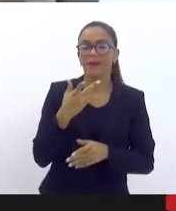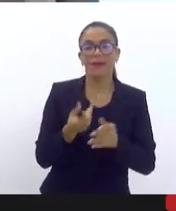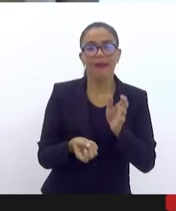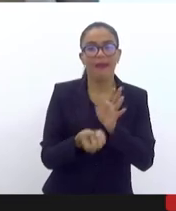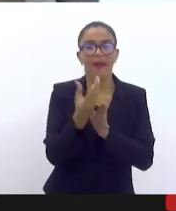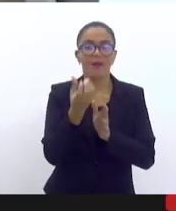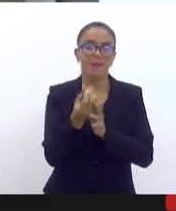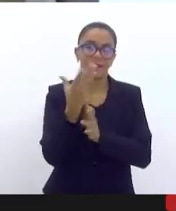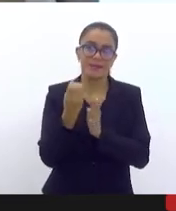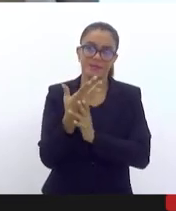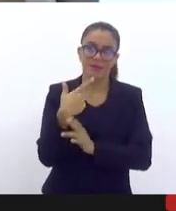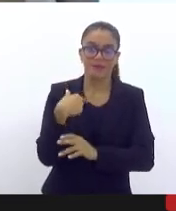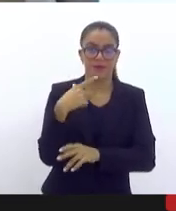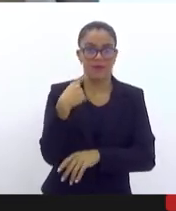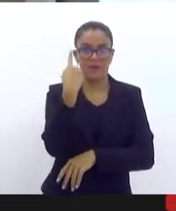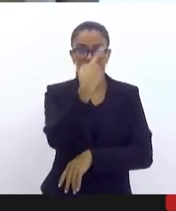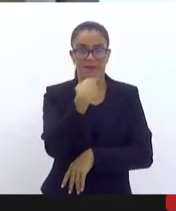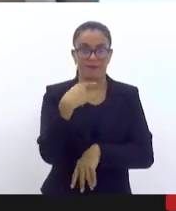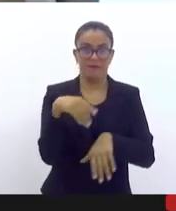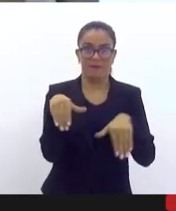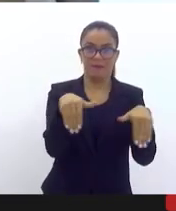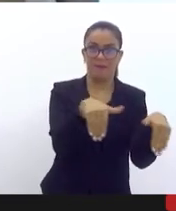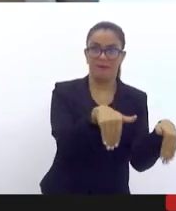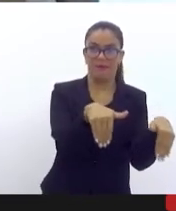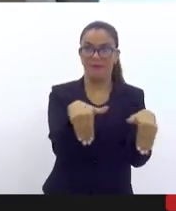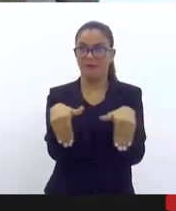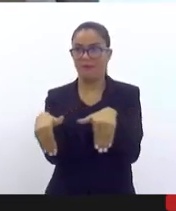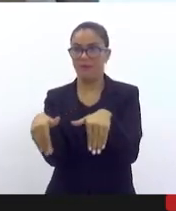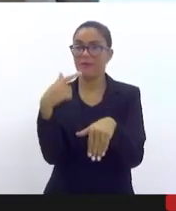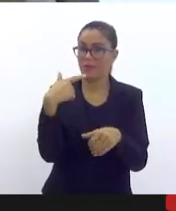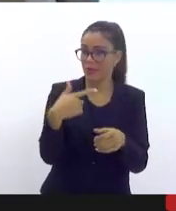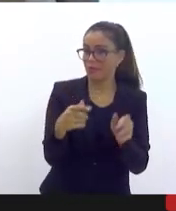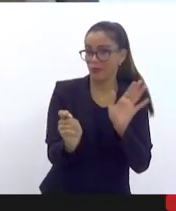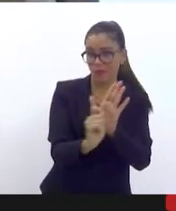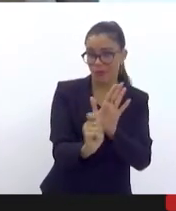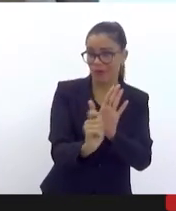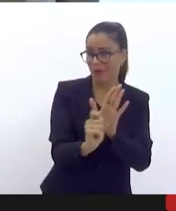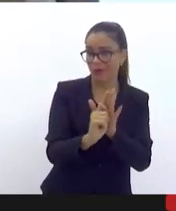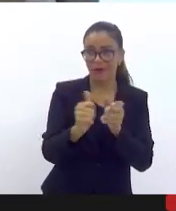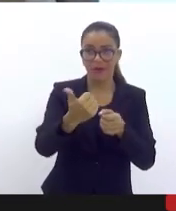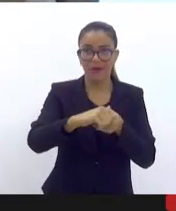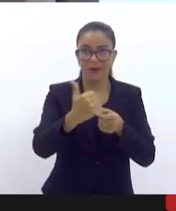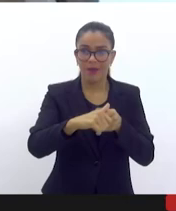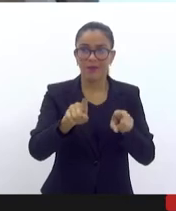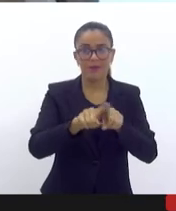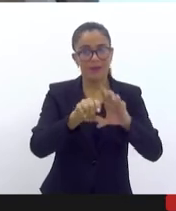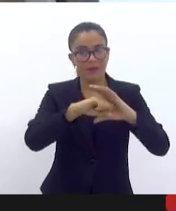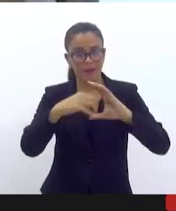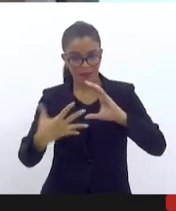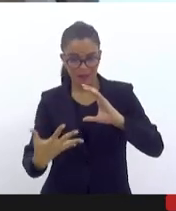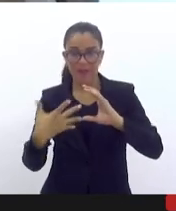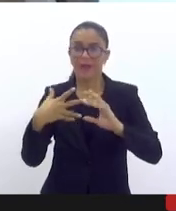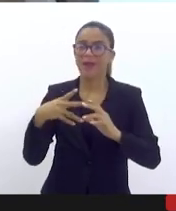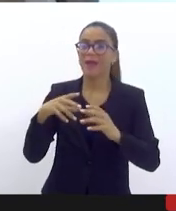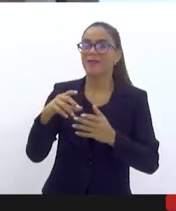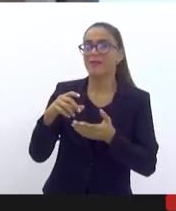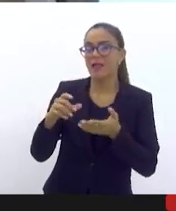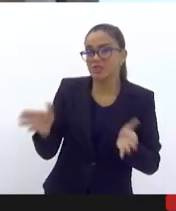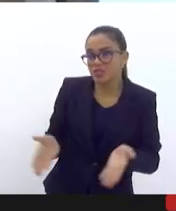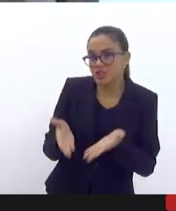e vai ficando com essas caras também a gente observa no Craque às vezes com uma outra característica farmacológica de